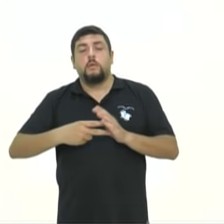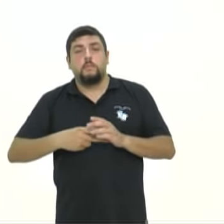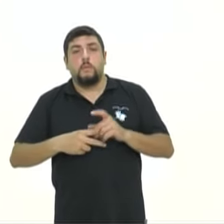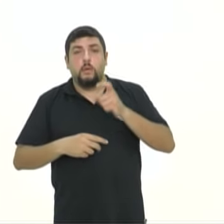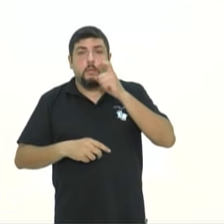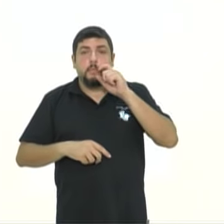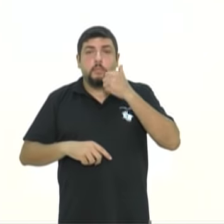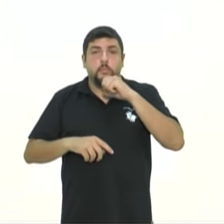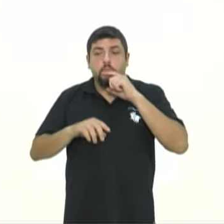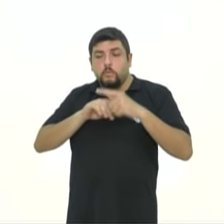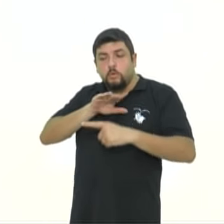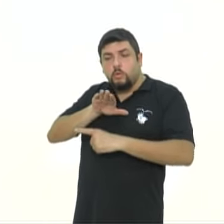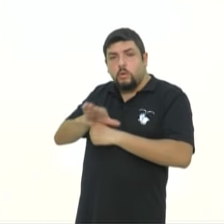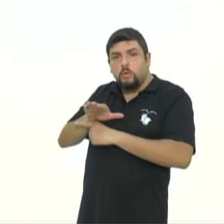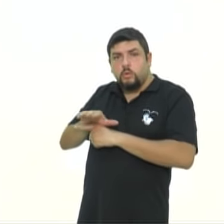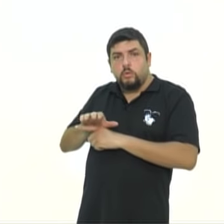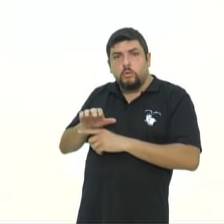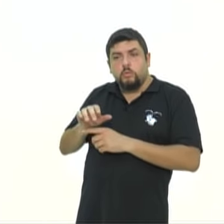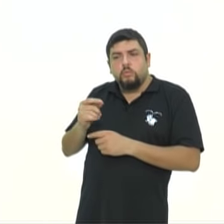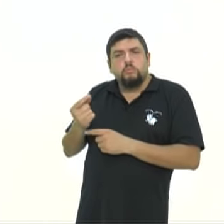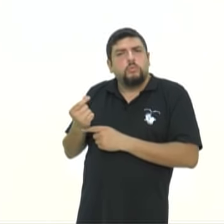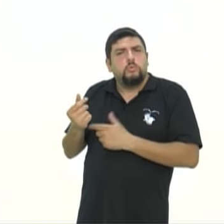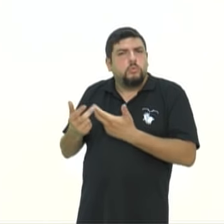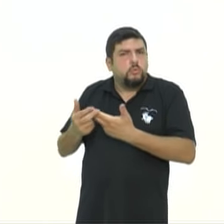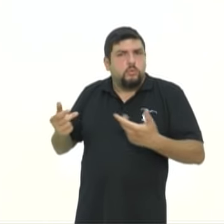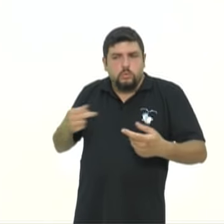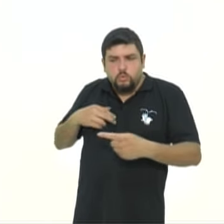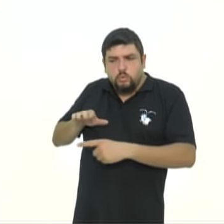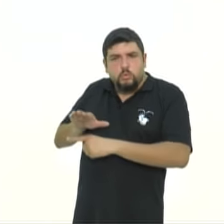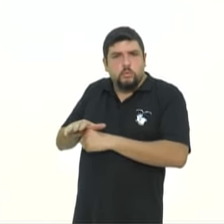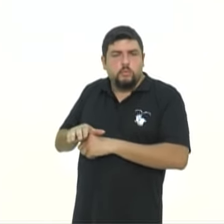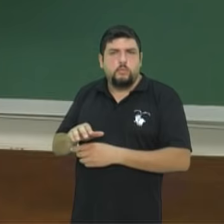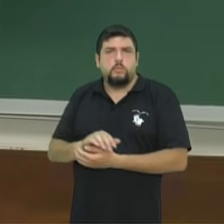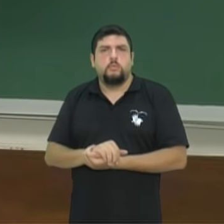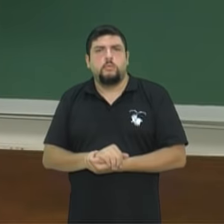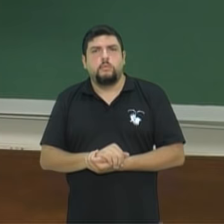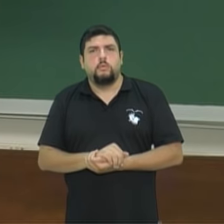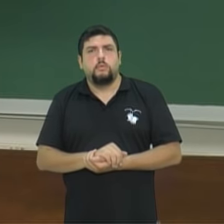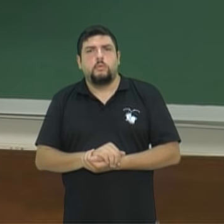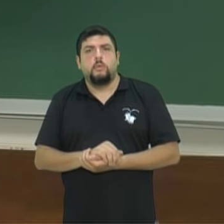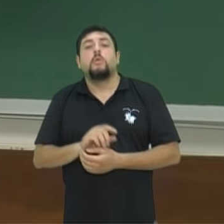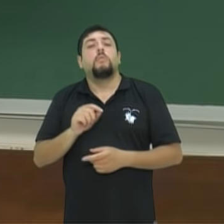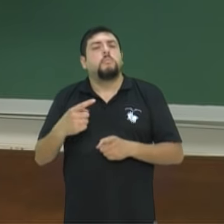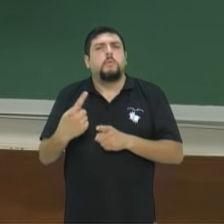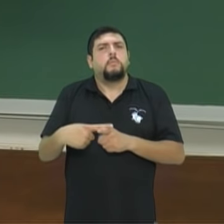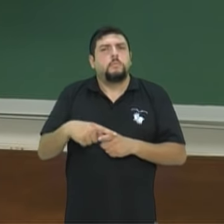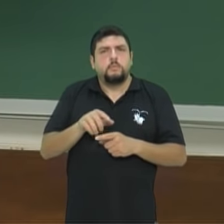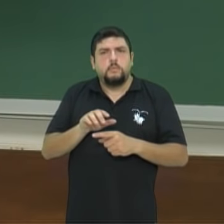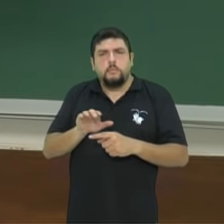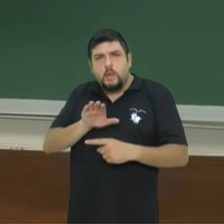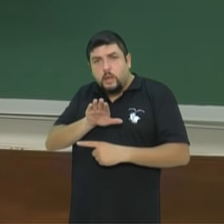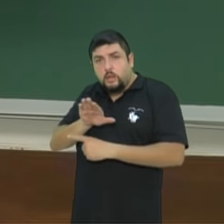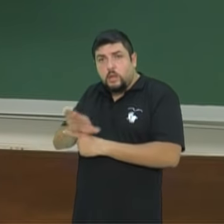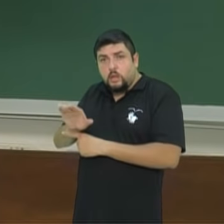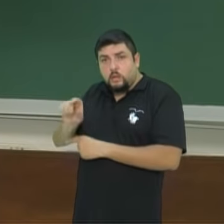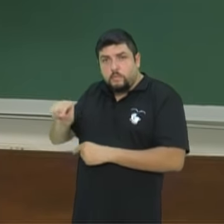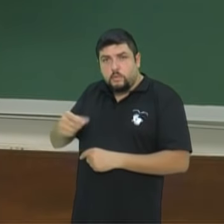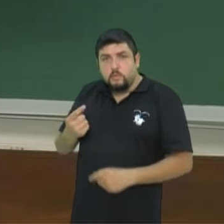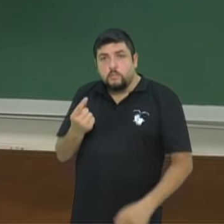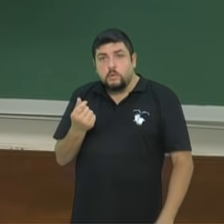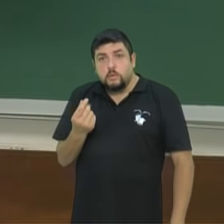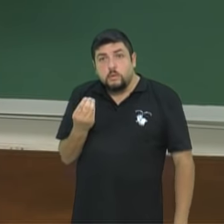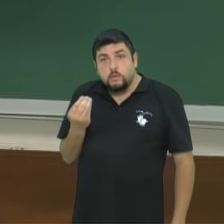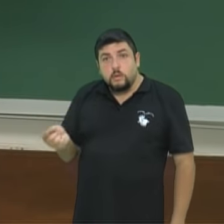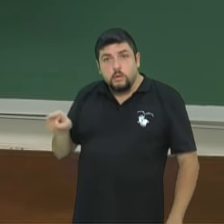por mês, né? Então, às vezes, as mães, os pais optam por dar uma mesada para já ensinar o filho a controlar os seus gastos durante